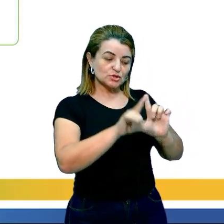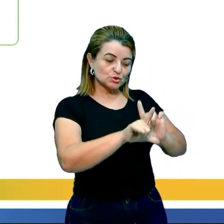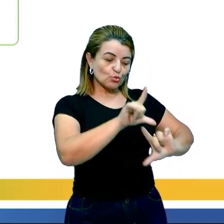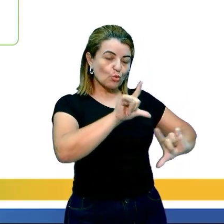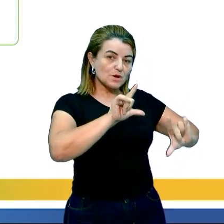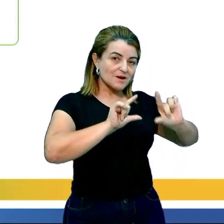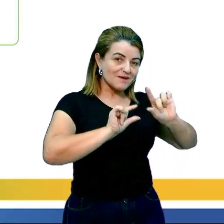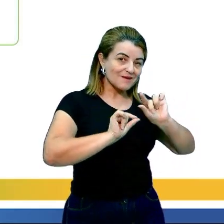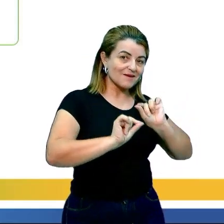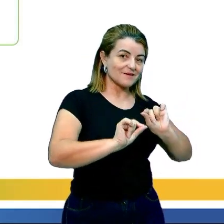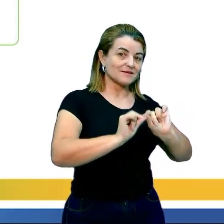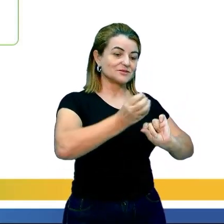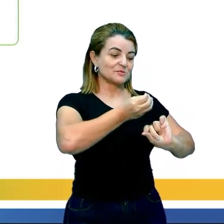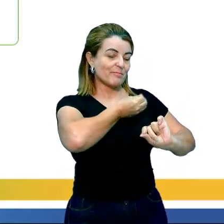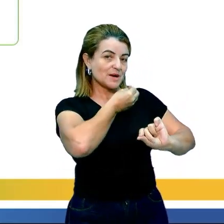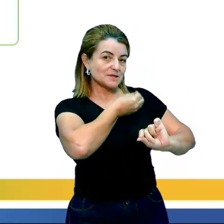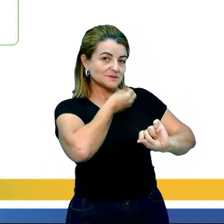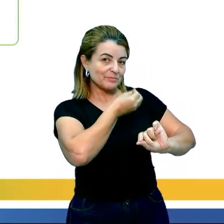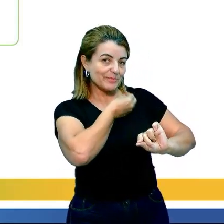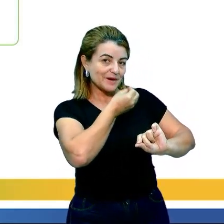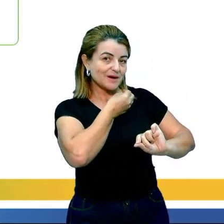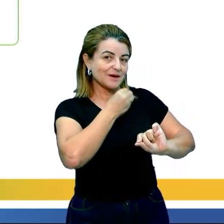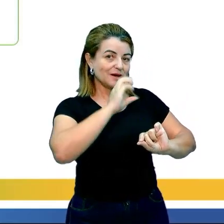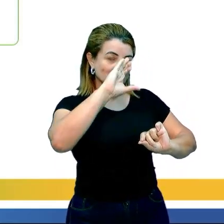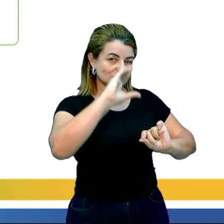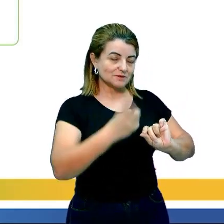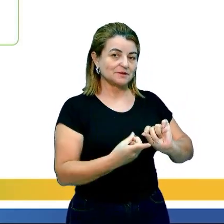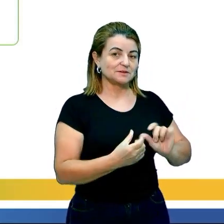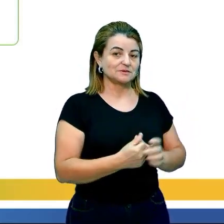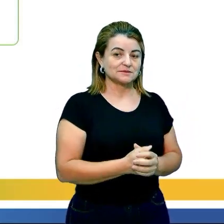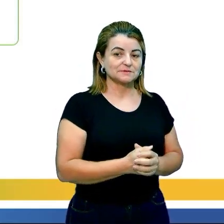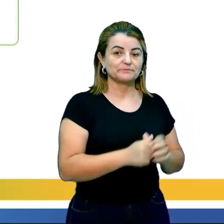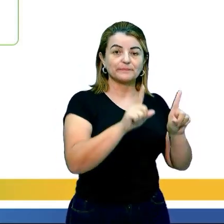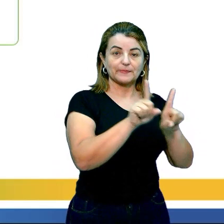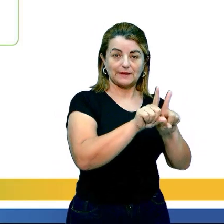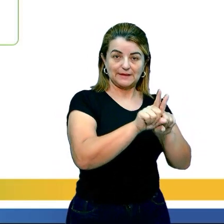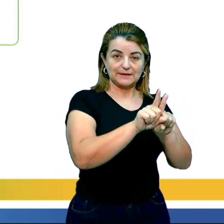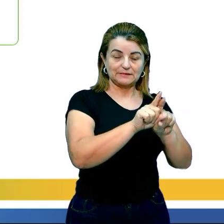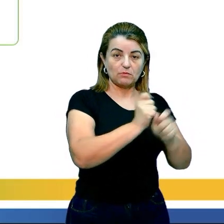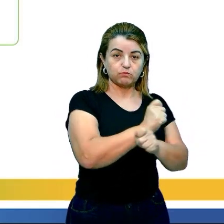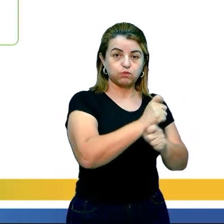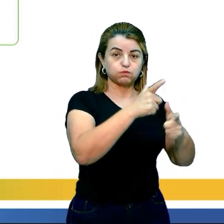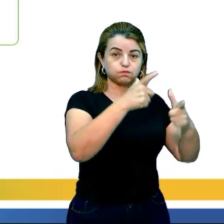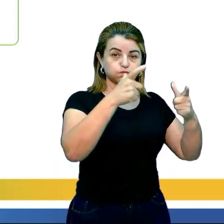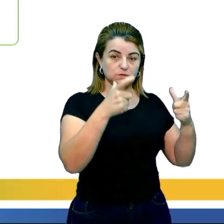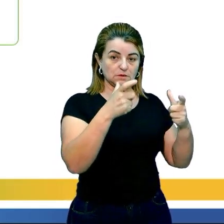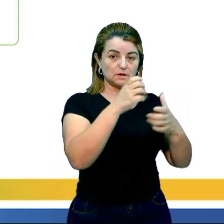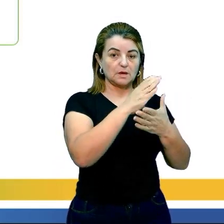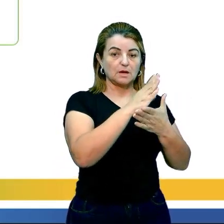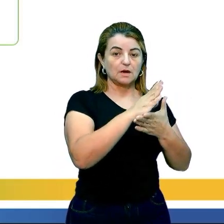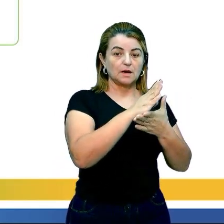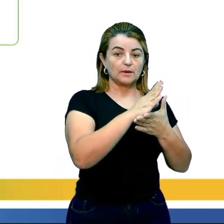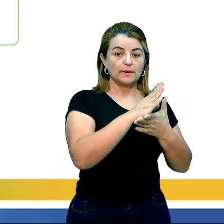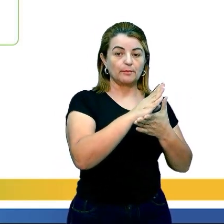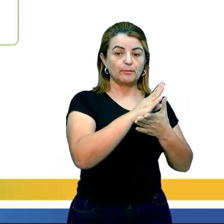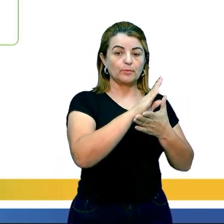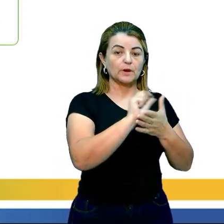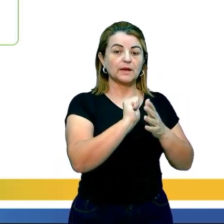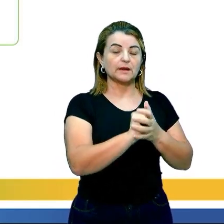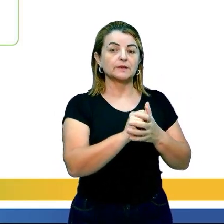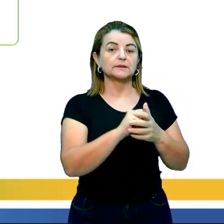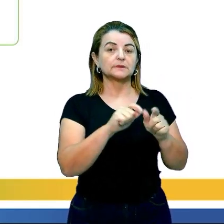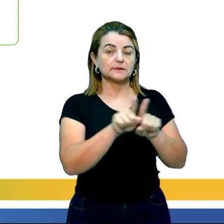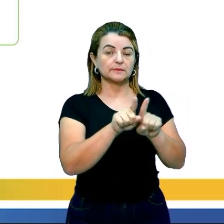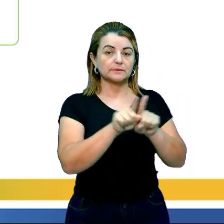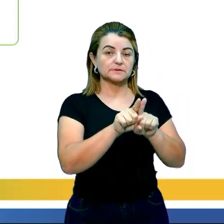das leis de participação do cidadãos e o que tem isso também vai ampliar a mulher que antes como eu falei para vocês era